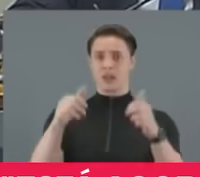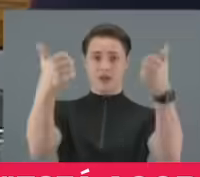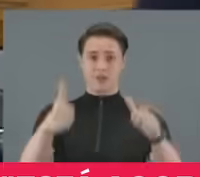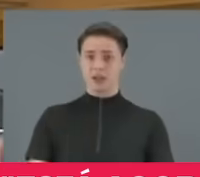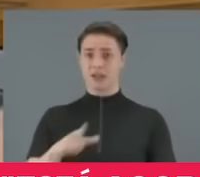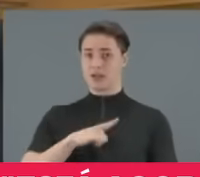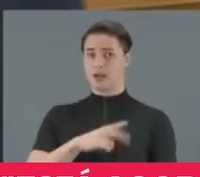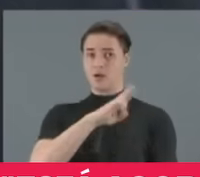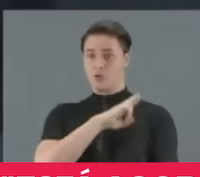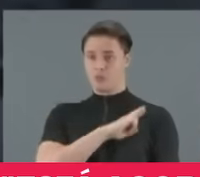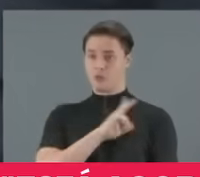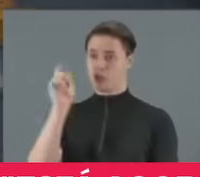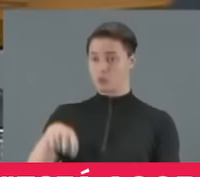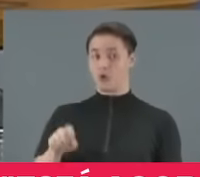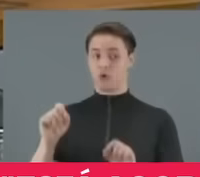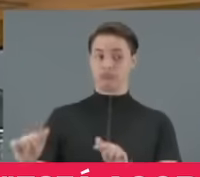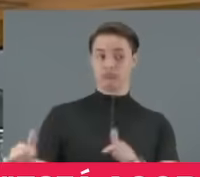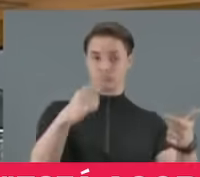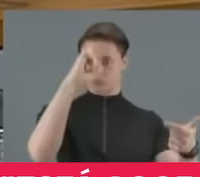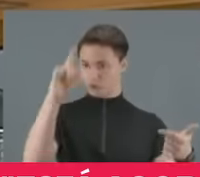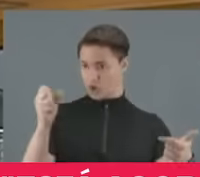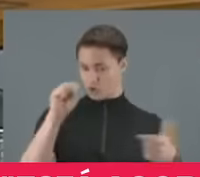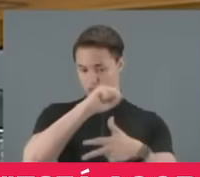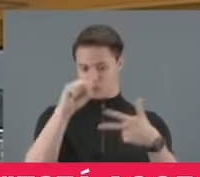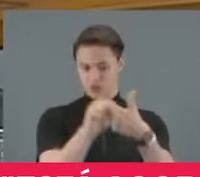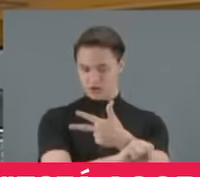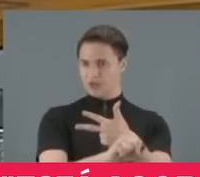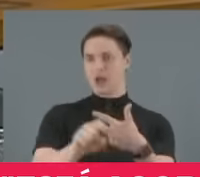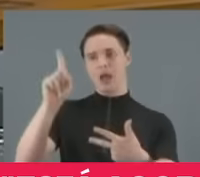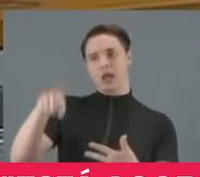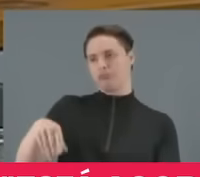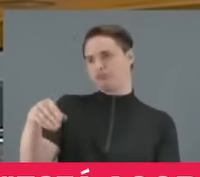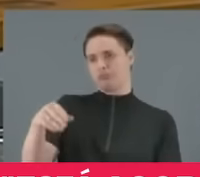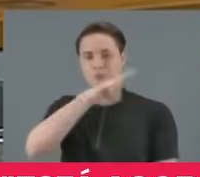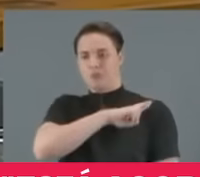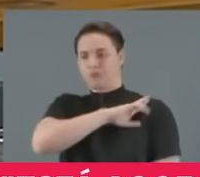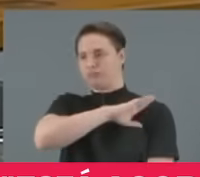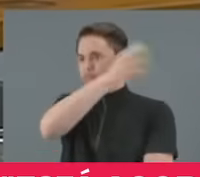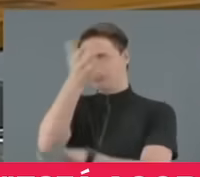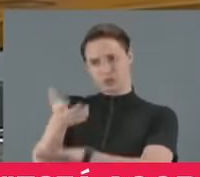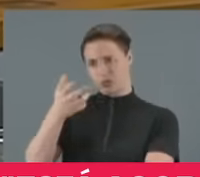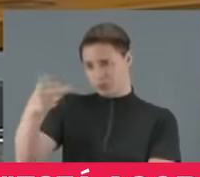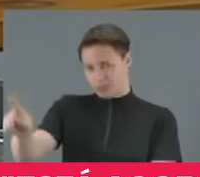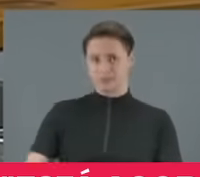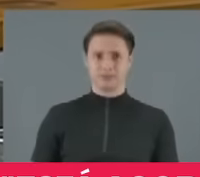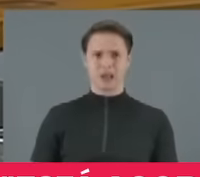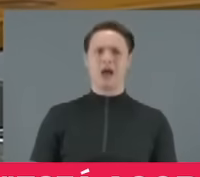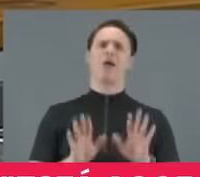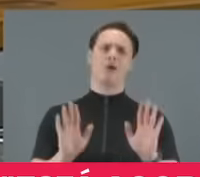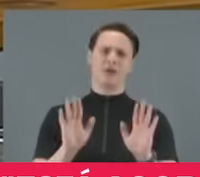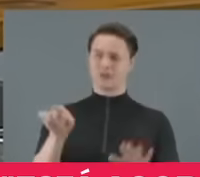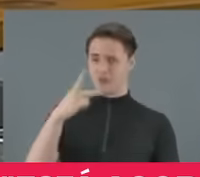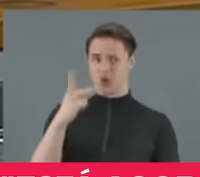A responsabilidade para conter os atos do dia 8, por enquanto eu estou no dia 8, recaiu sobre o senhor. Afinal de contas, como o senhor disse, olha, nós